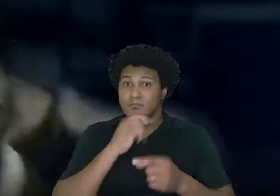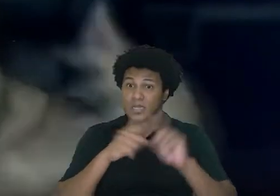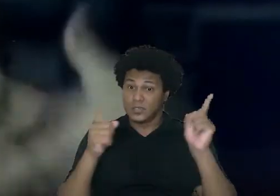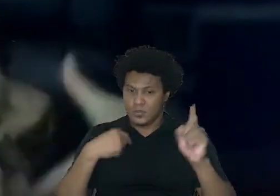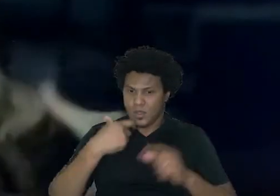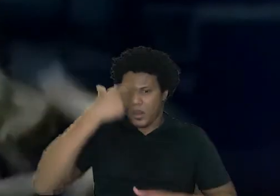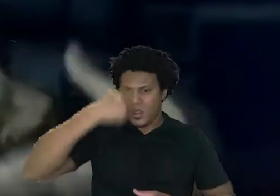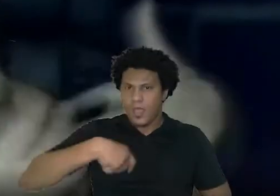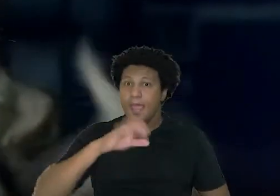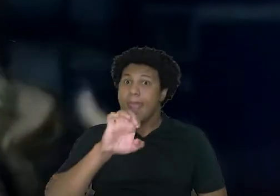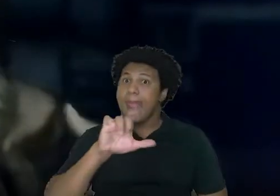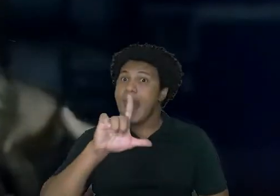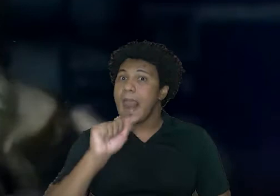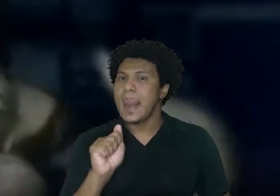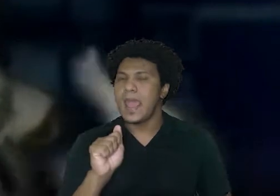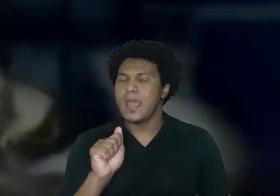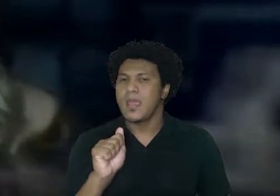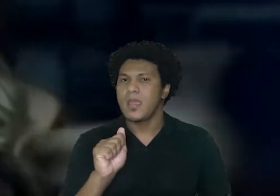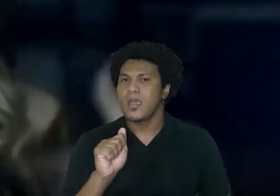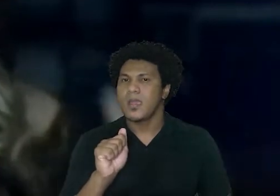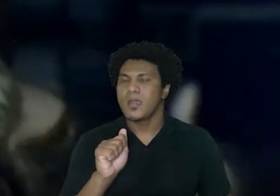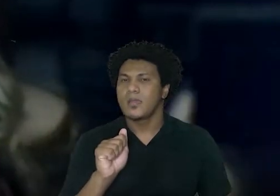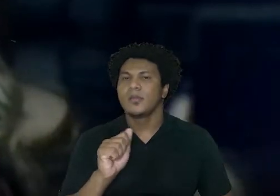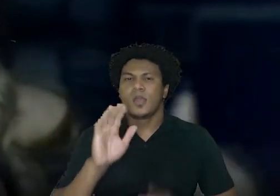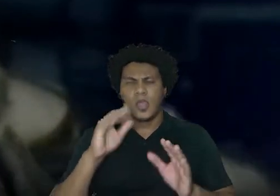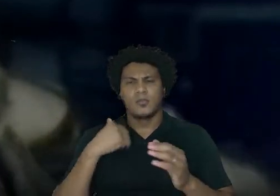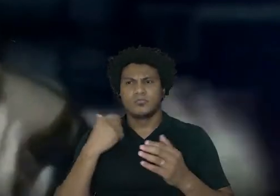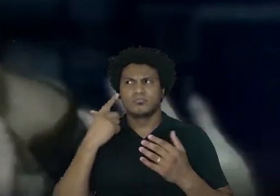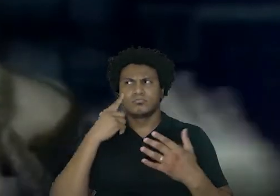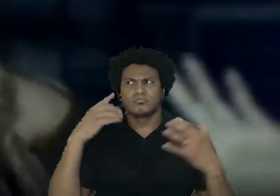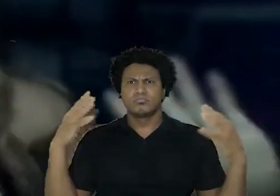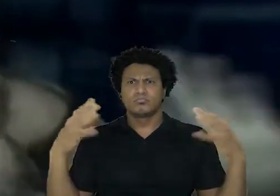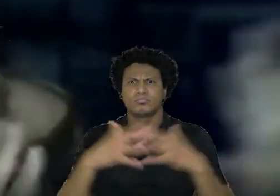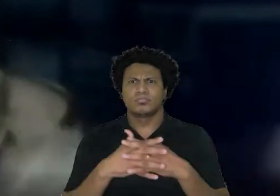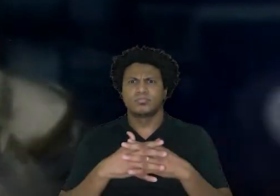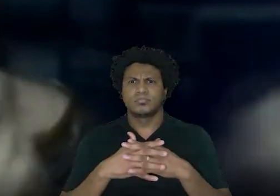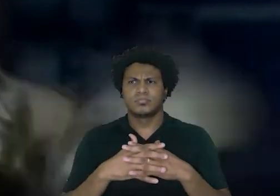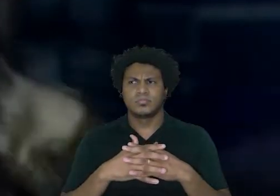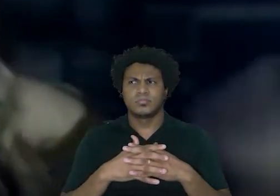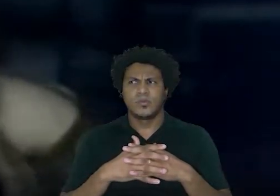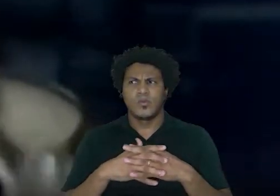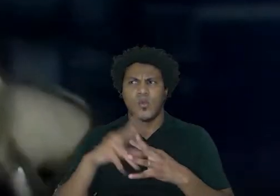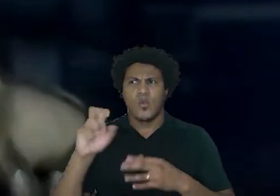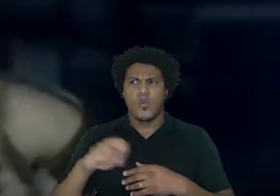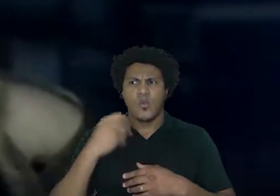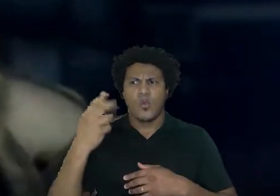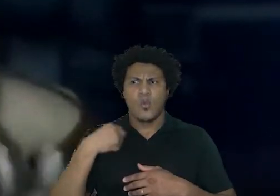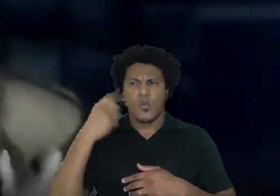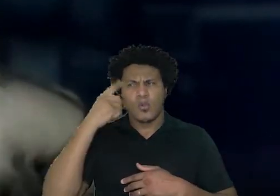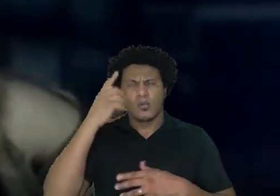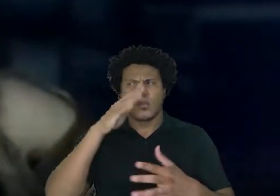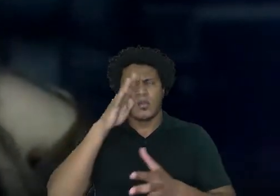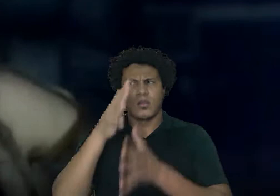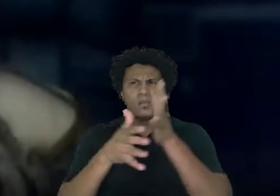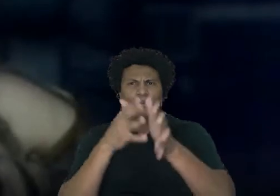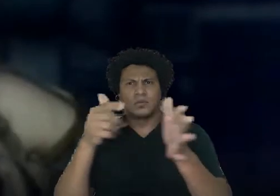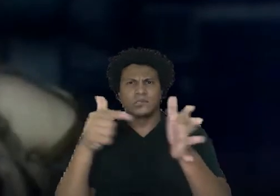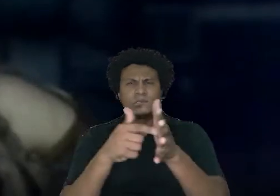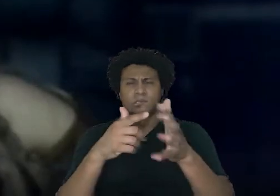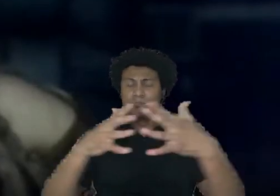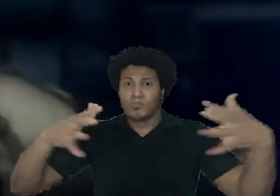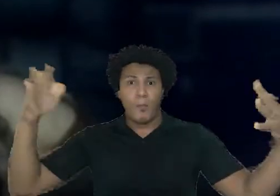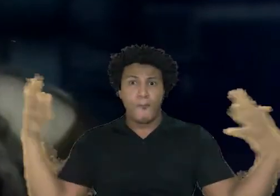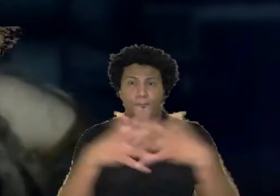né? Na terceira pessoa. Como se isso daqui não me pertencesse. Ele é ele. E eu queria muito me apresentar primeiro, né? Ela. E